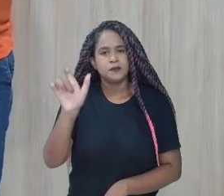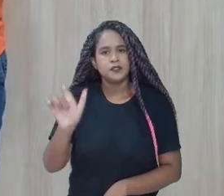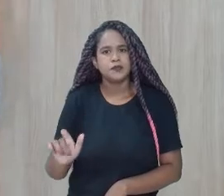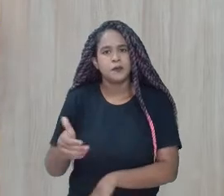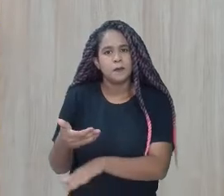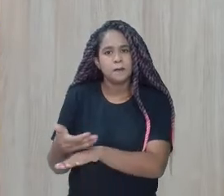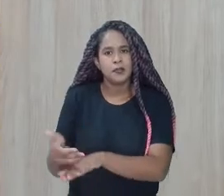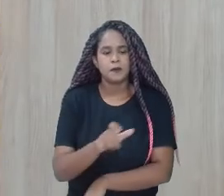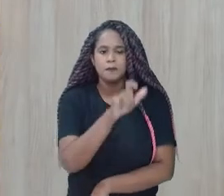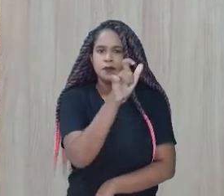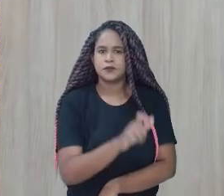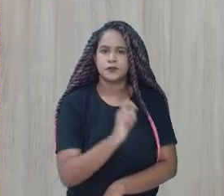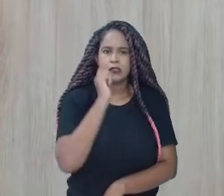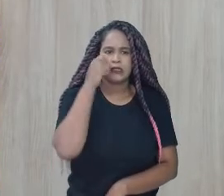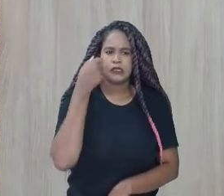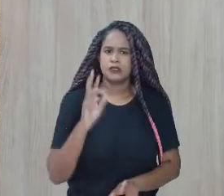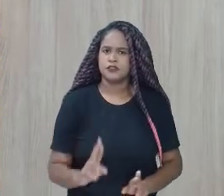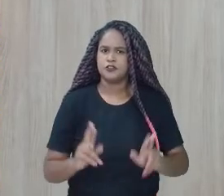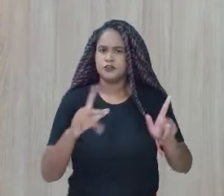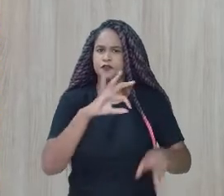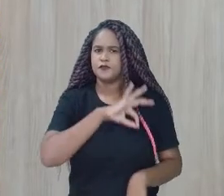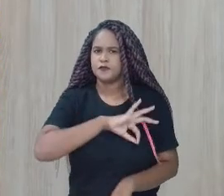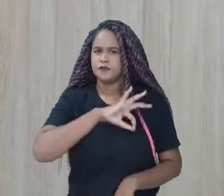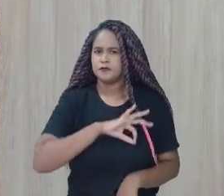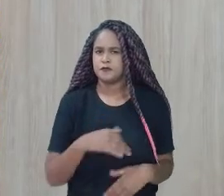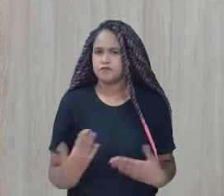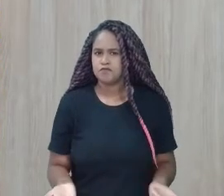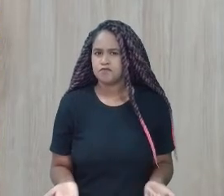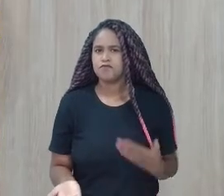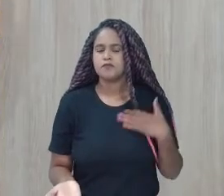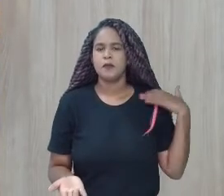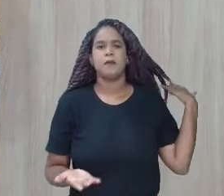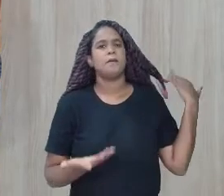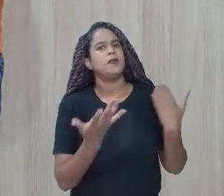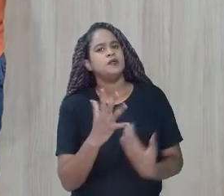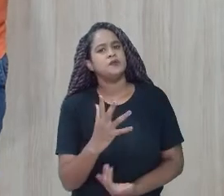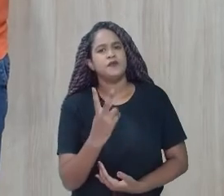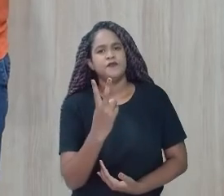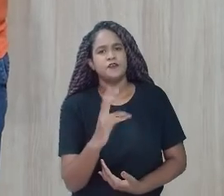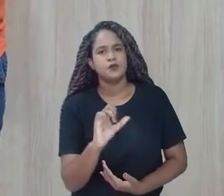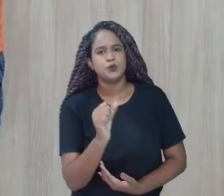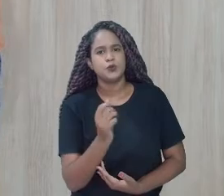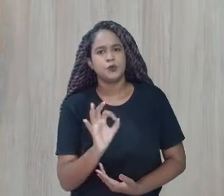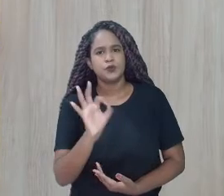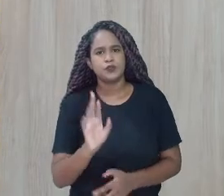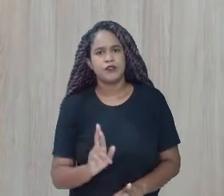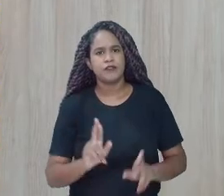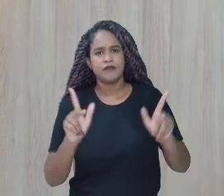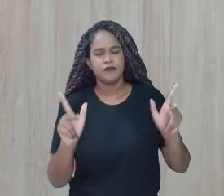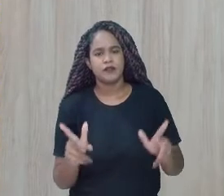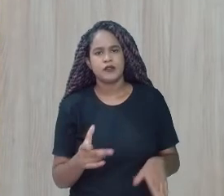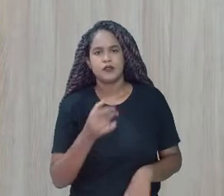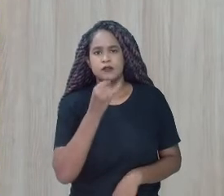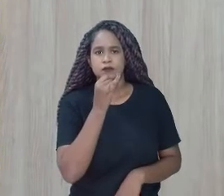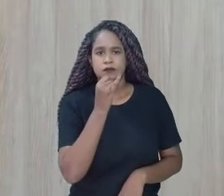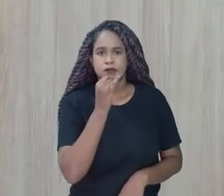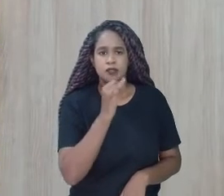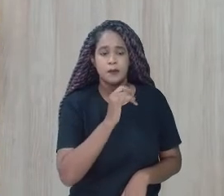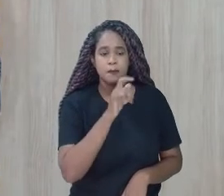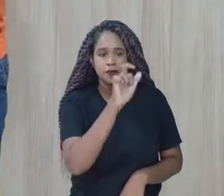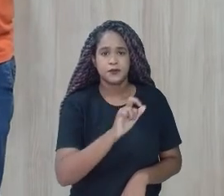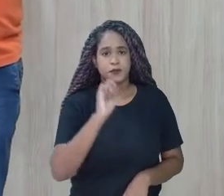brancos e pretos chega a ser algo próximo, né, dos 28%. Né? Os negros eles terminam ganhando